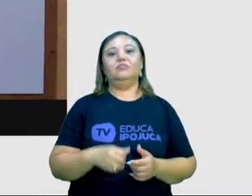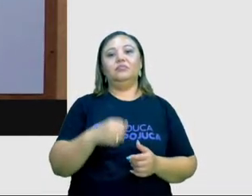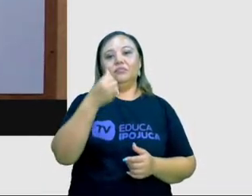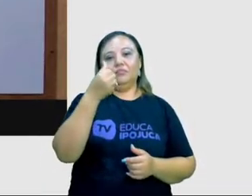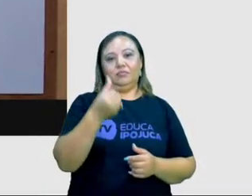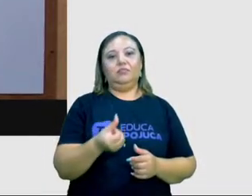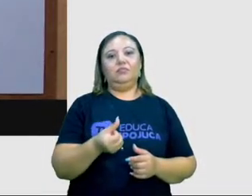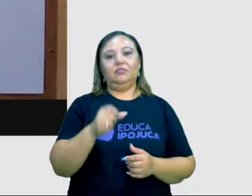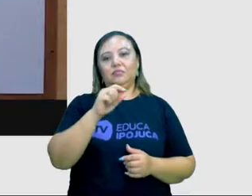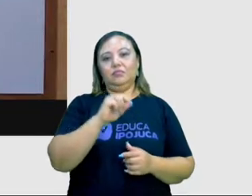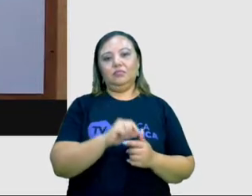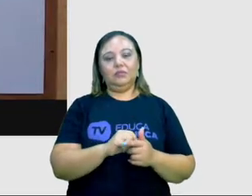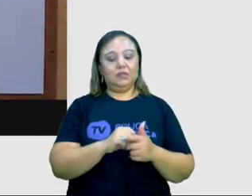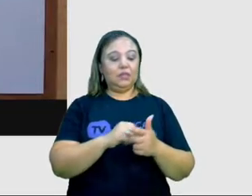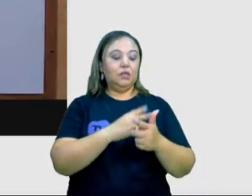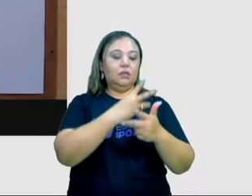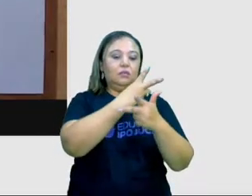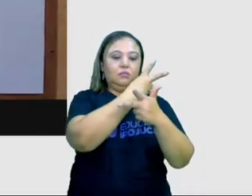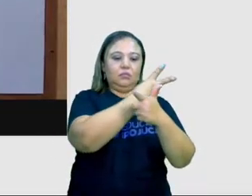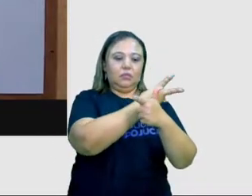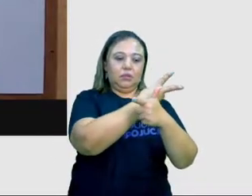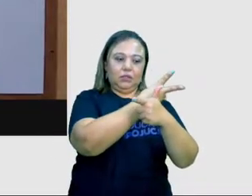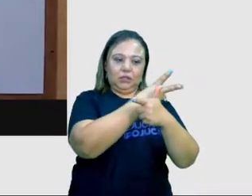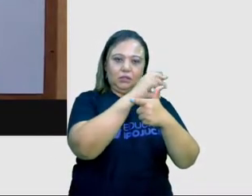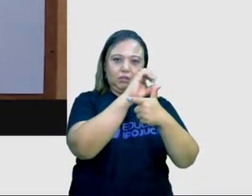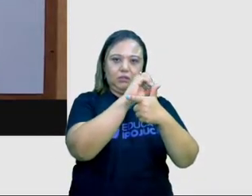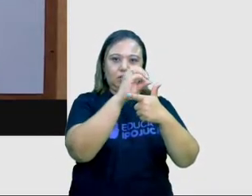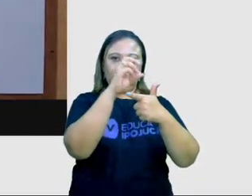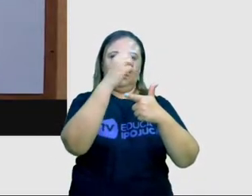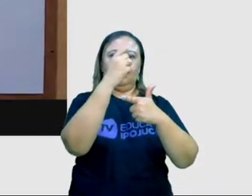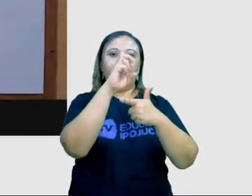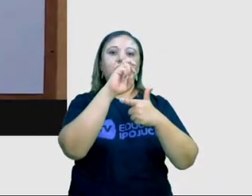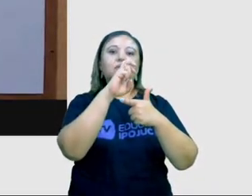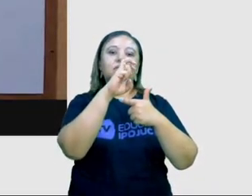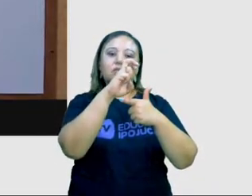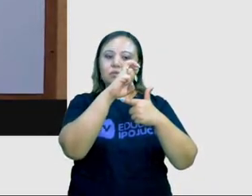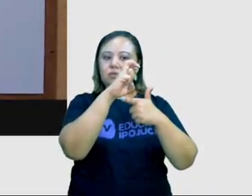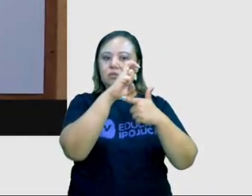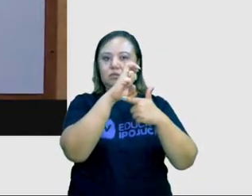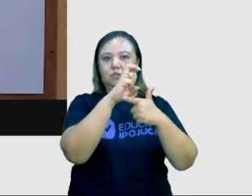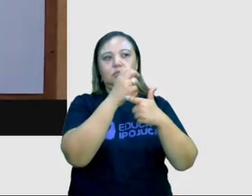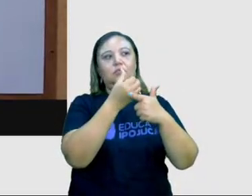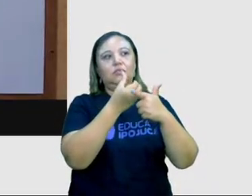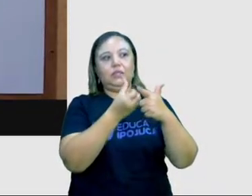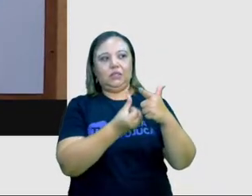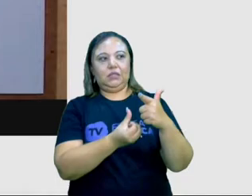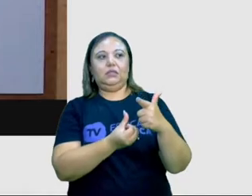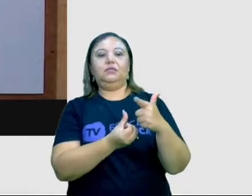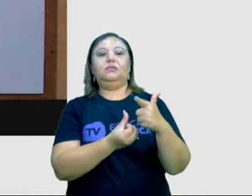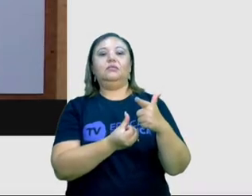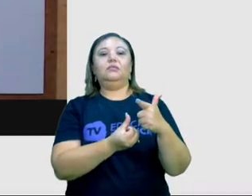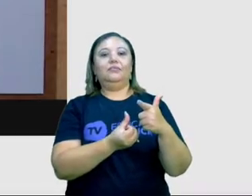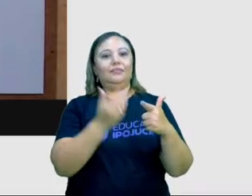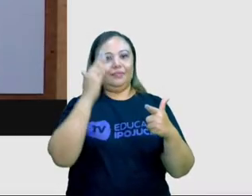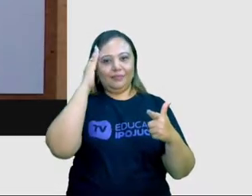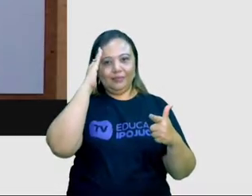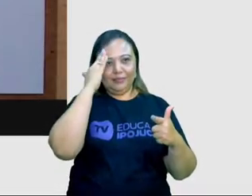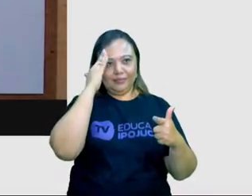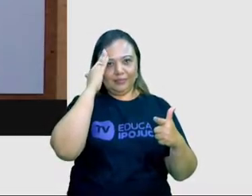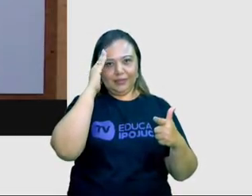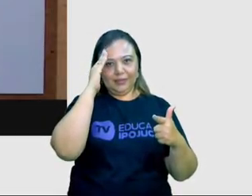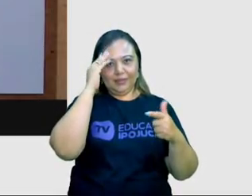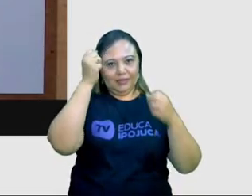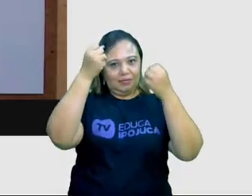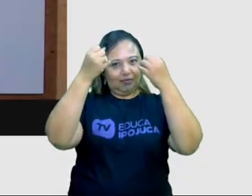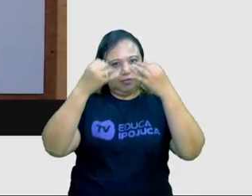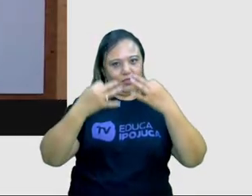tracinhos. Então, 30 dividido em 5 partes iguais, cada parte vale 6. Eu acho que agora está bem claro,